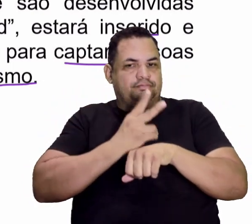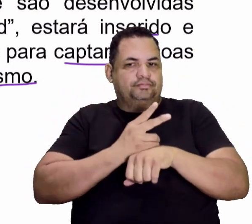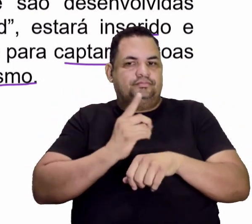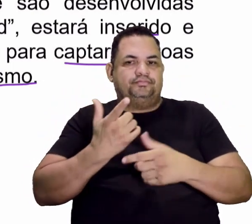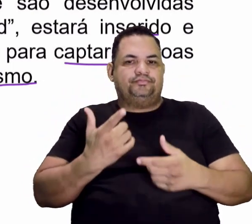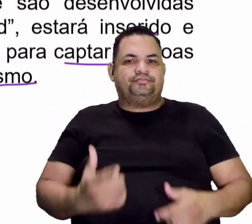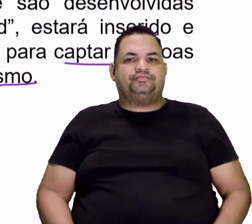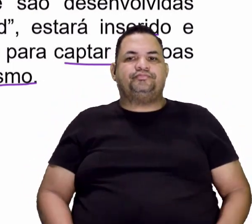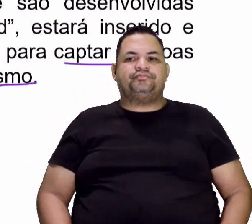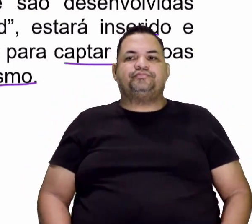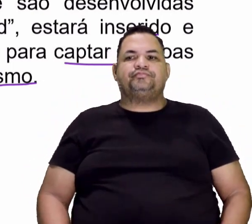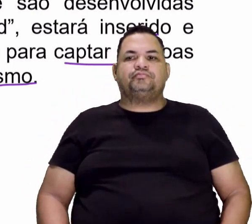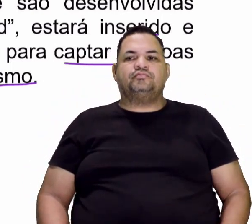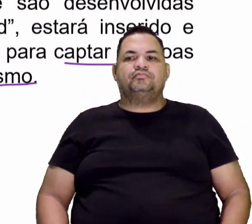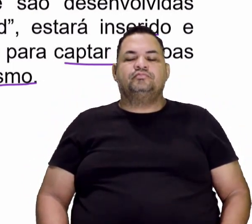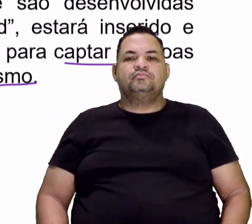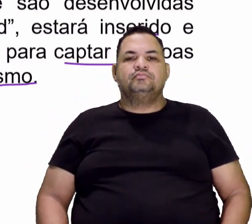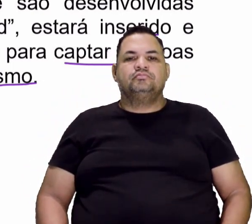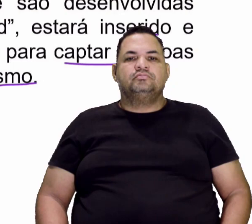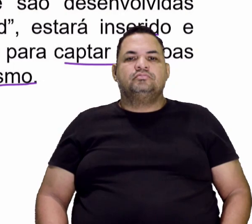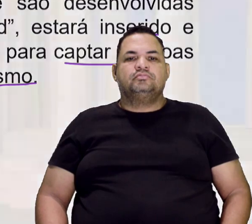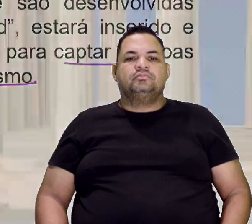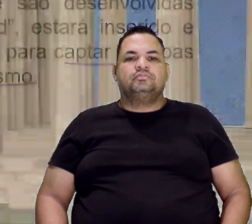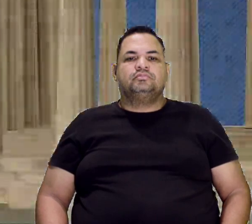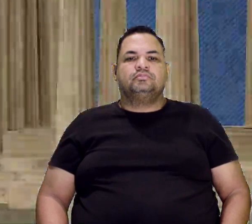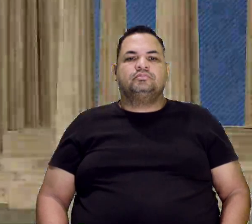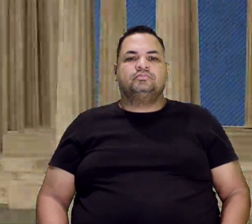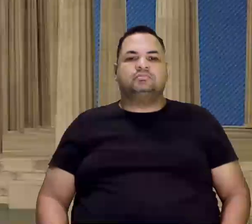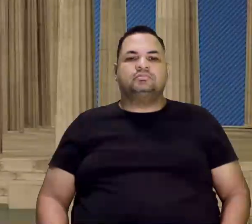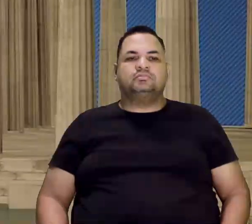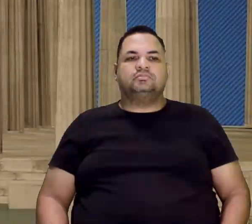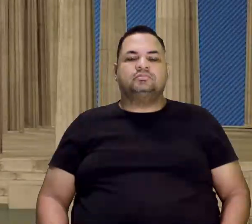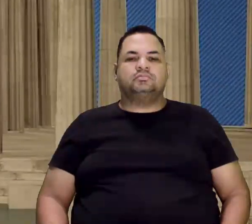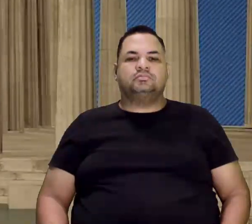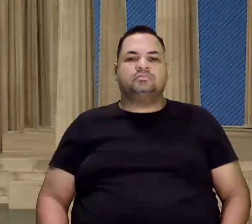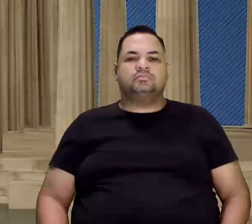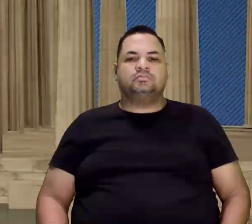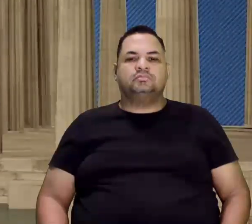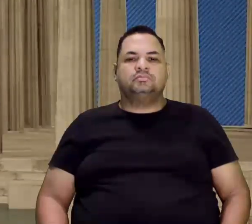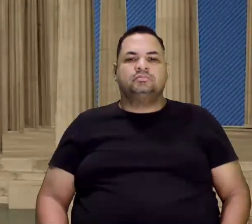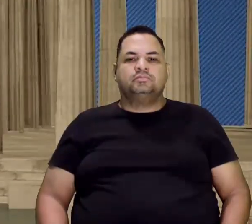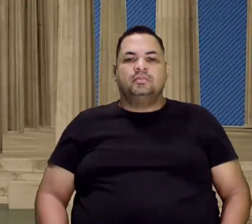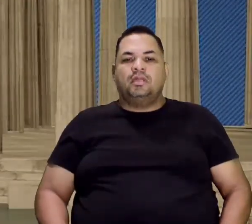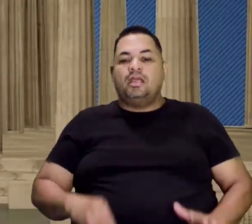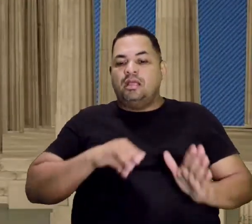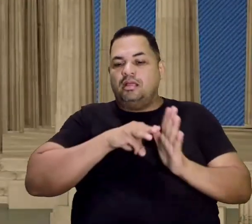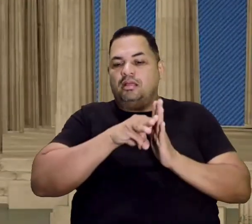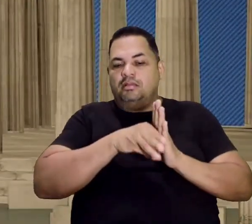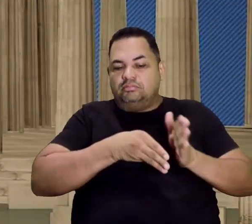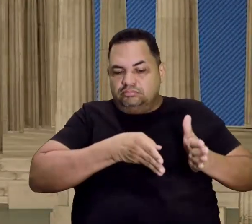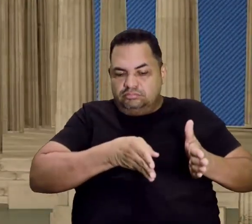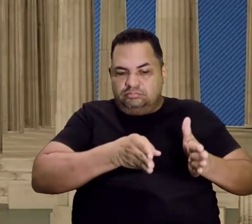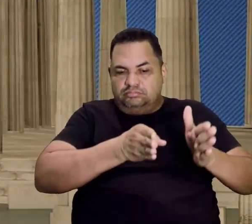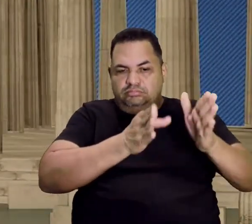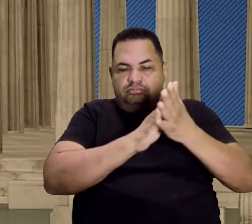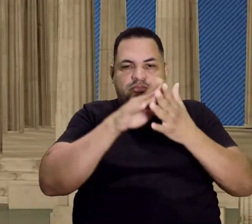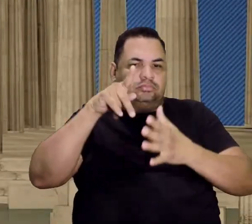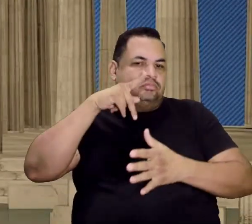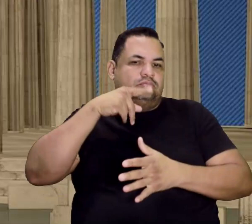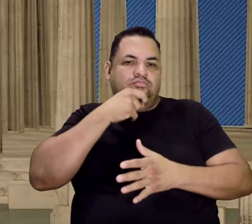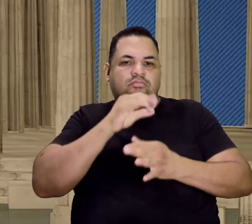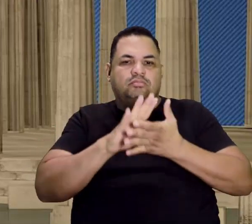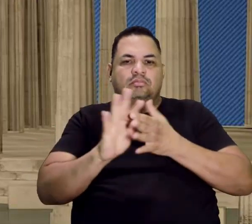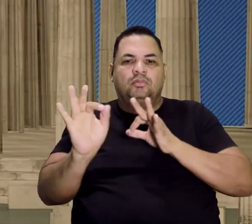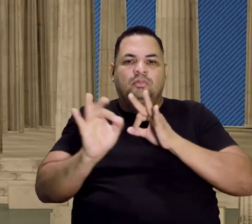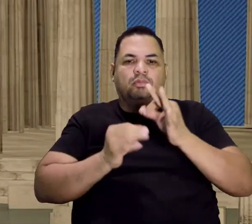curto, veja bem, olha aqui, gente, ó. No Ribeirinho aqui, nas margens de Porto Velho, criaram